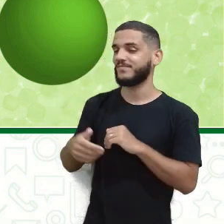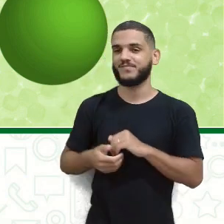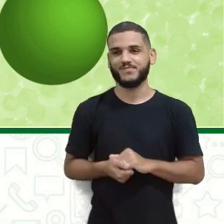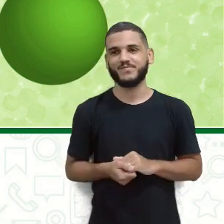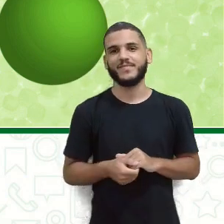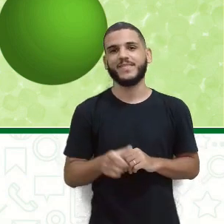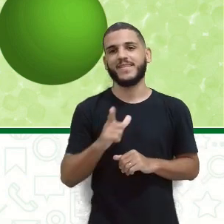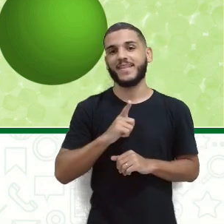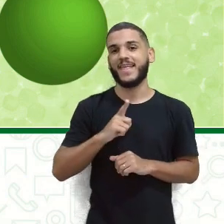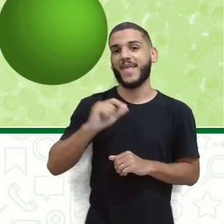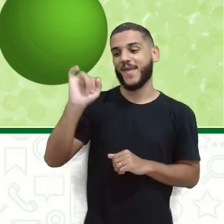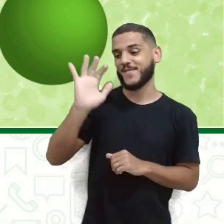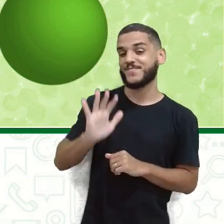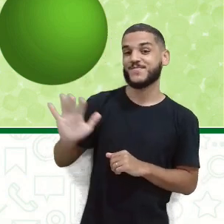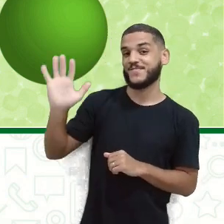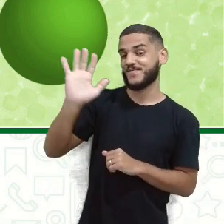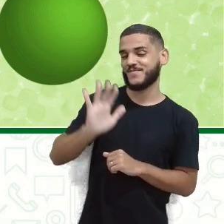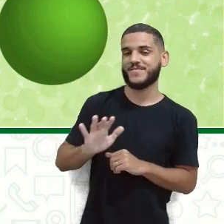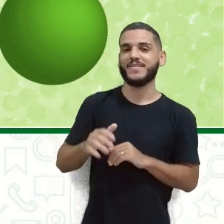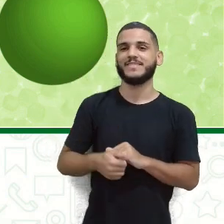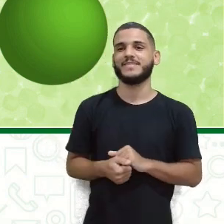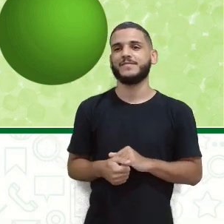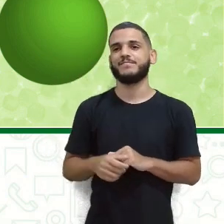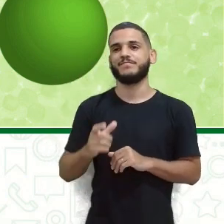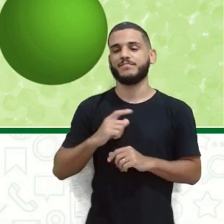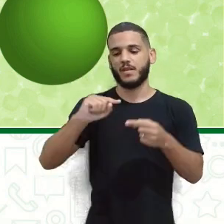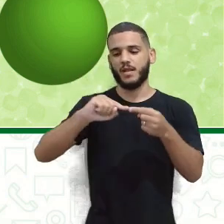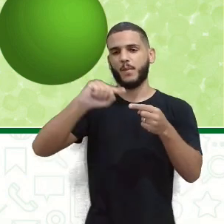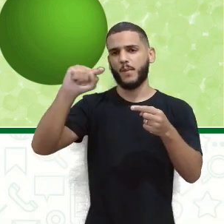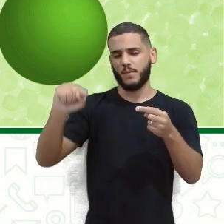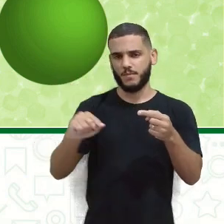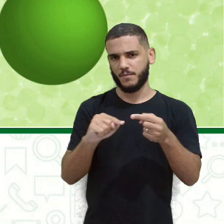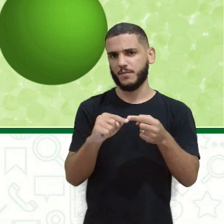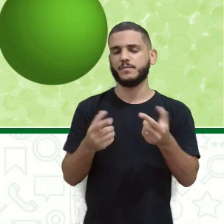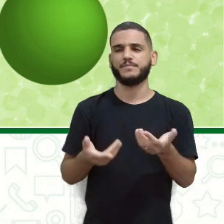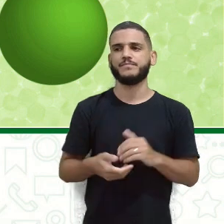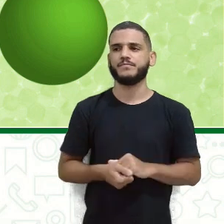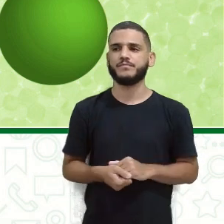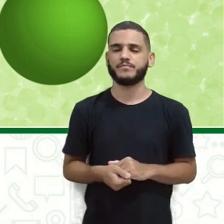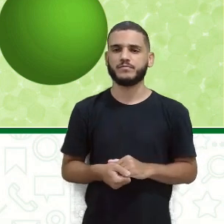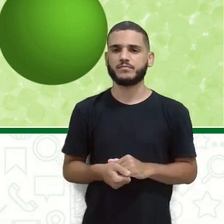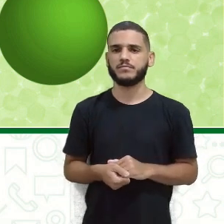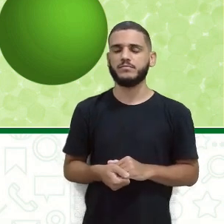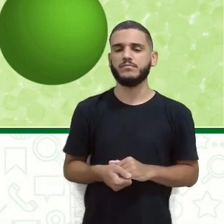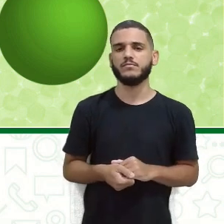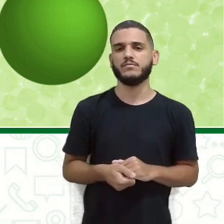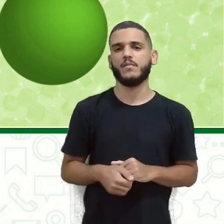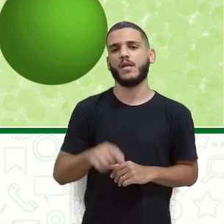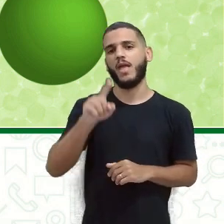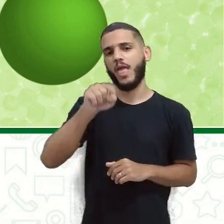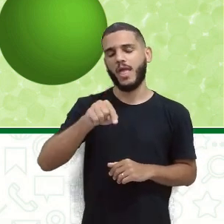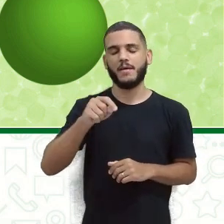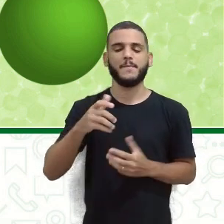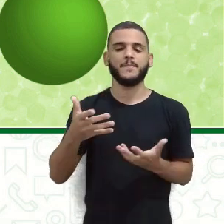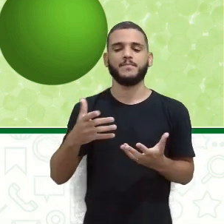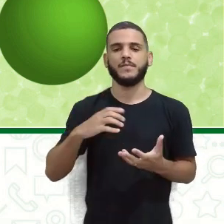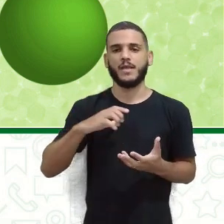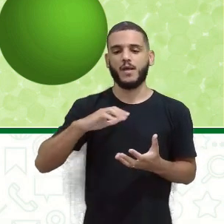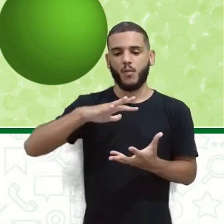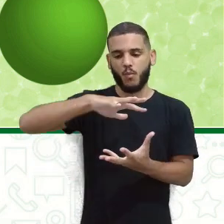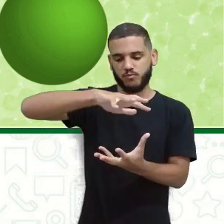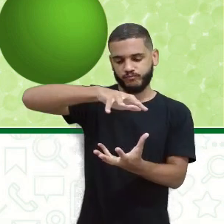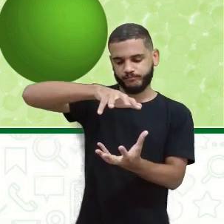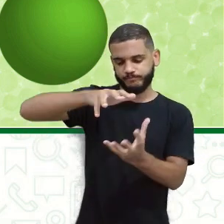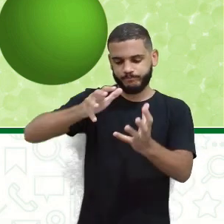coloquei algumas figuras, nós temos a esfera, né, que também tem um espaço ocupado